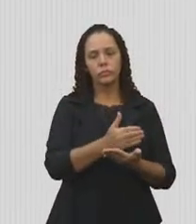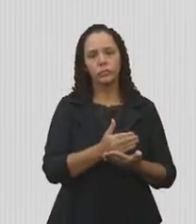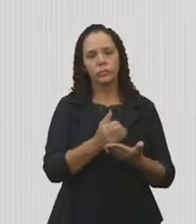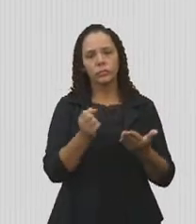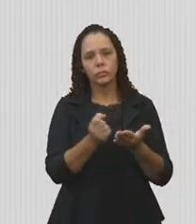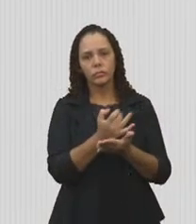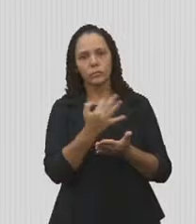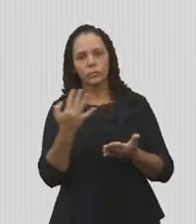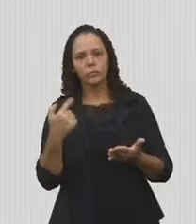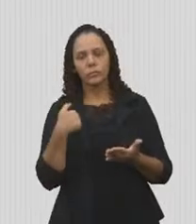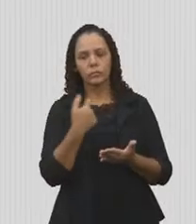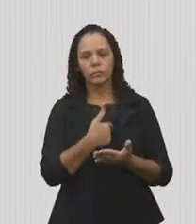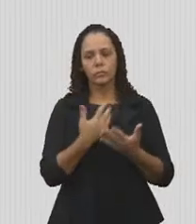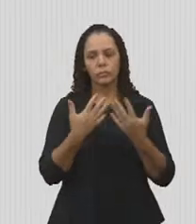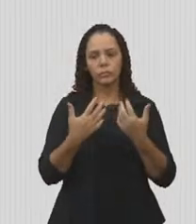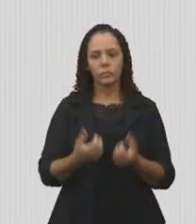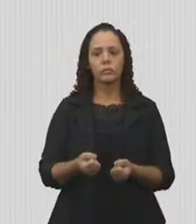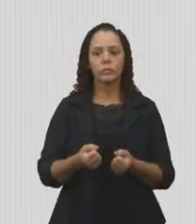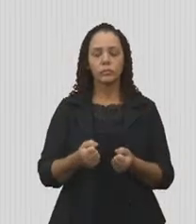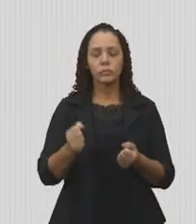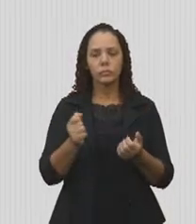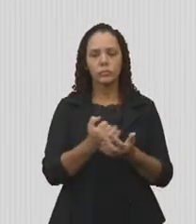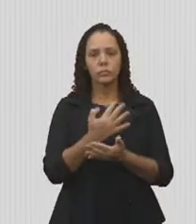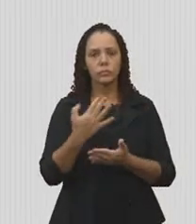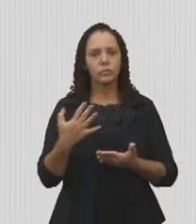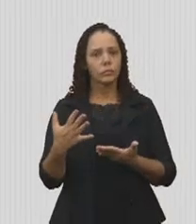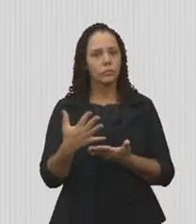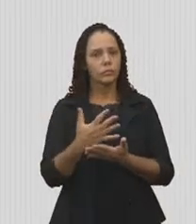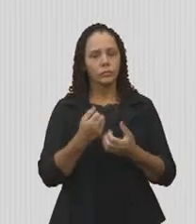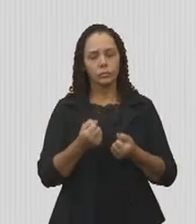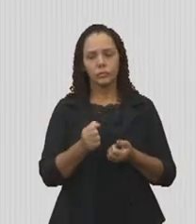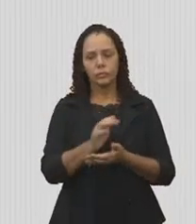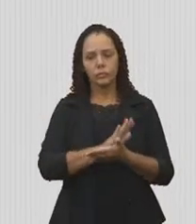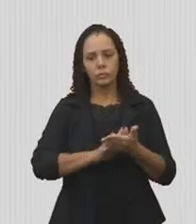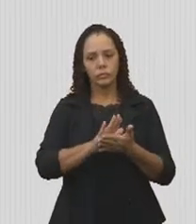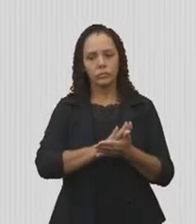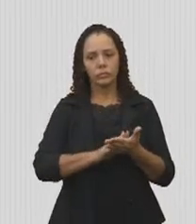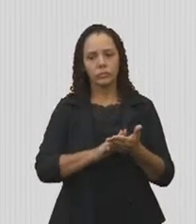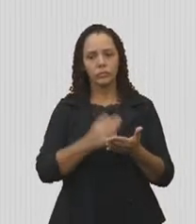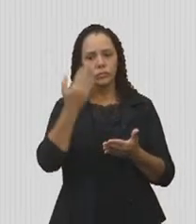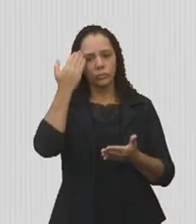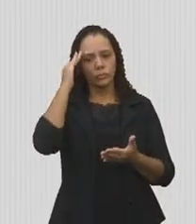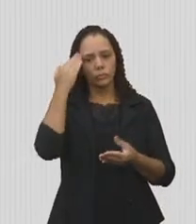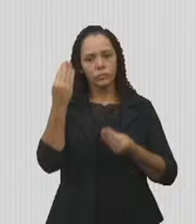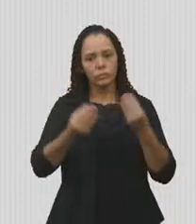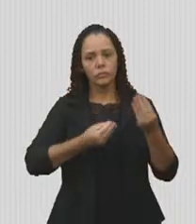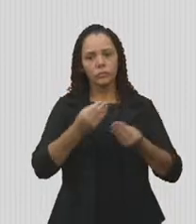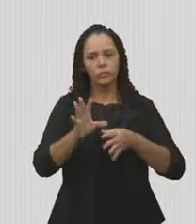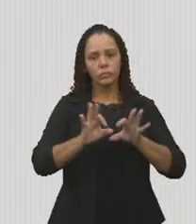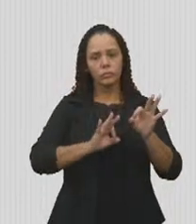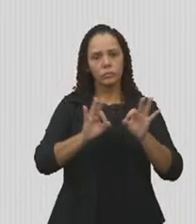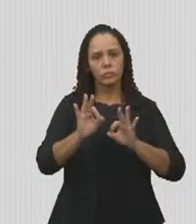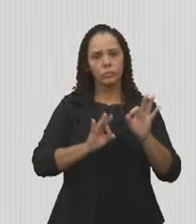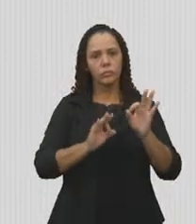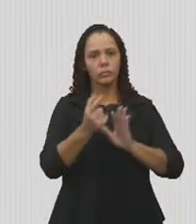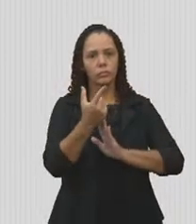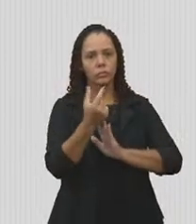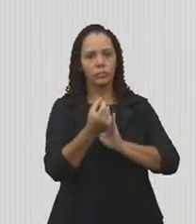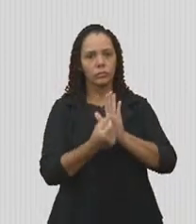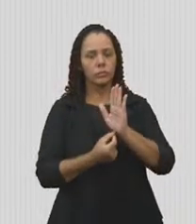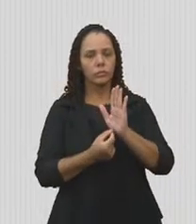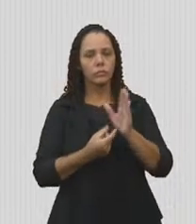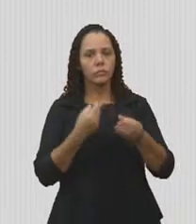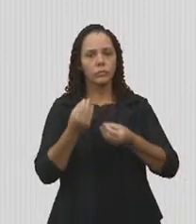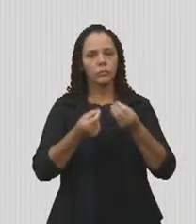está recebendo e o quanto a gente está deixando de receber, para a gente saber como que a gente está prevendo o nosso orçamento e como que estamos